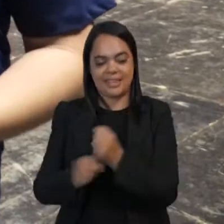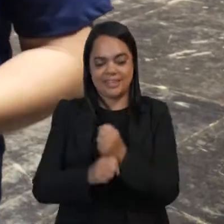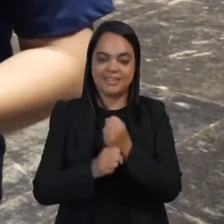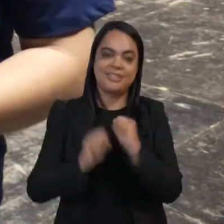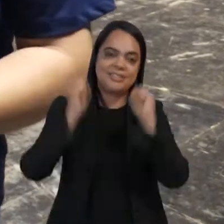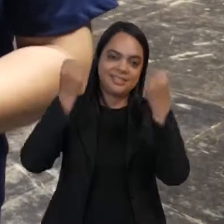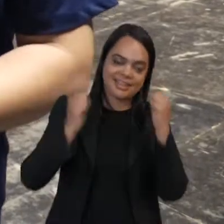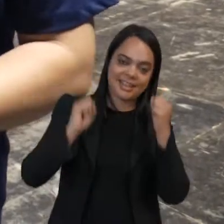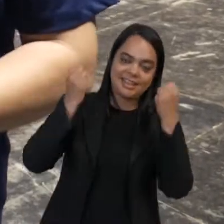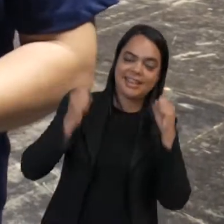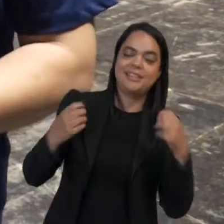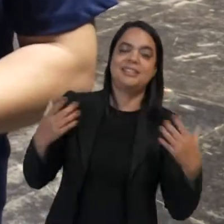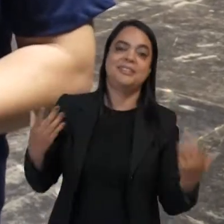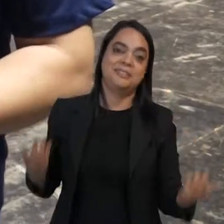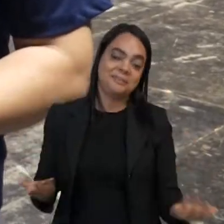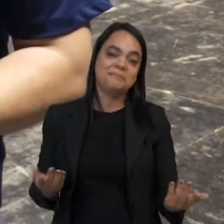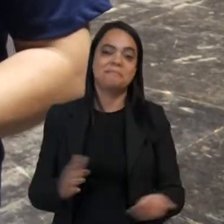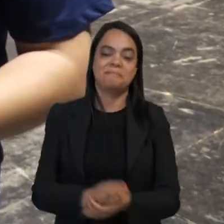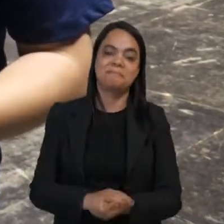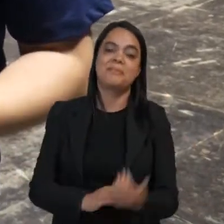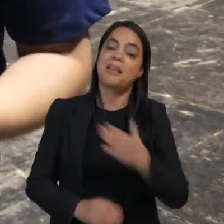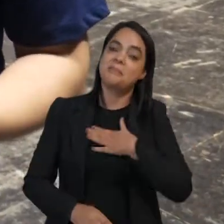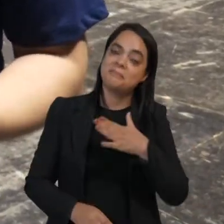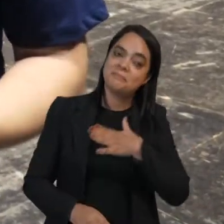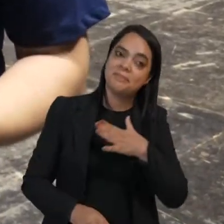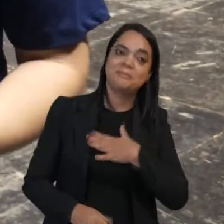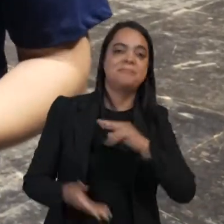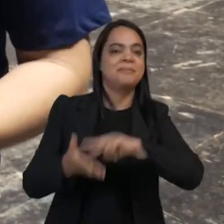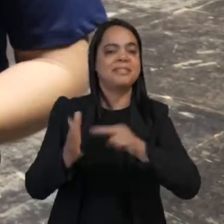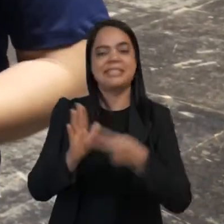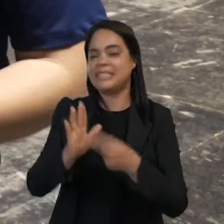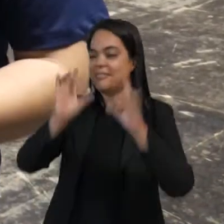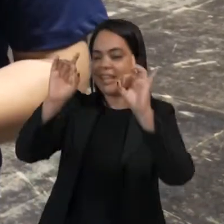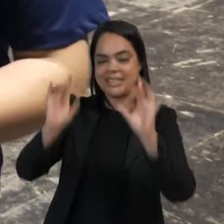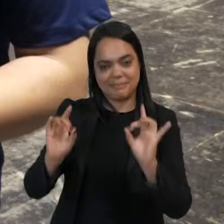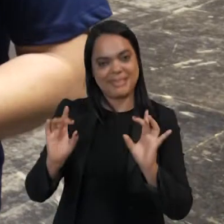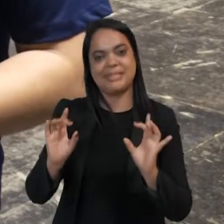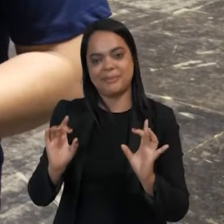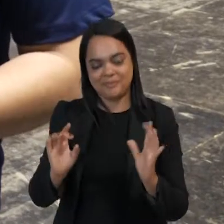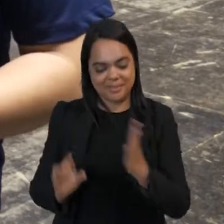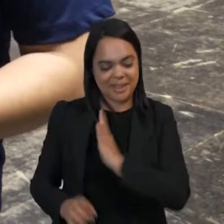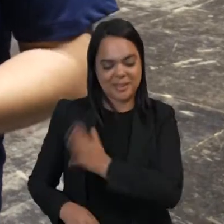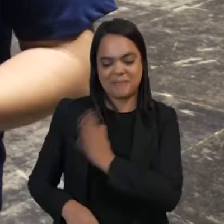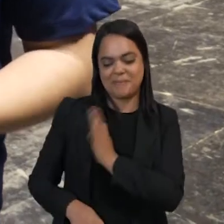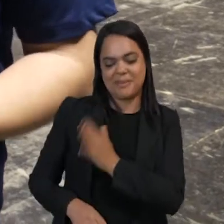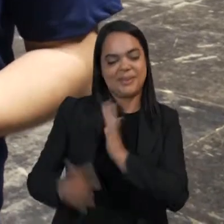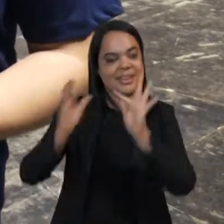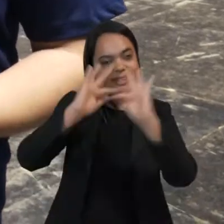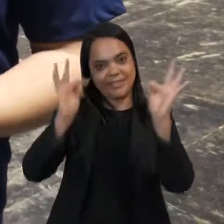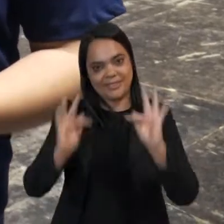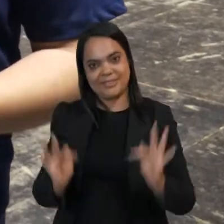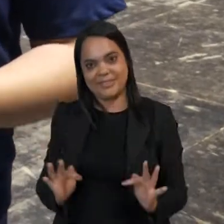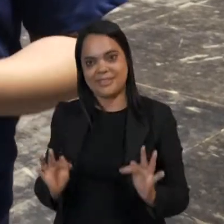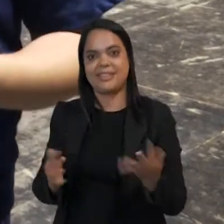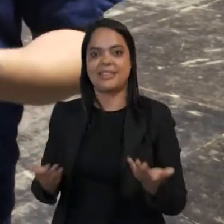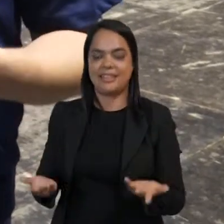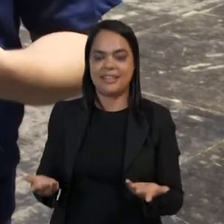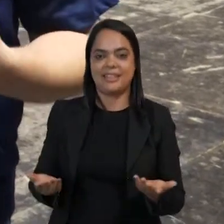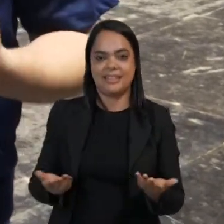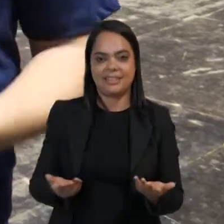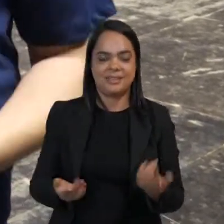anos de Atlética. Então, pra mim, assim, tem um significado muito especial. Meu coração tá muito feliz